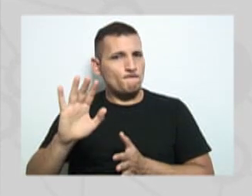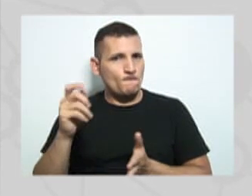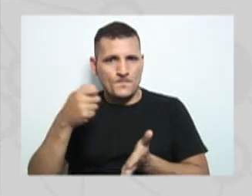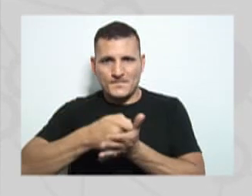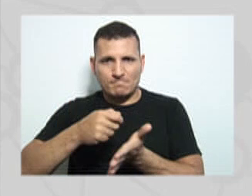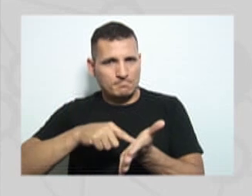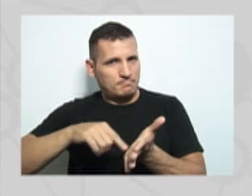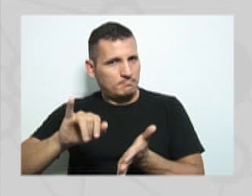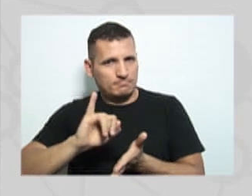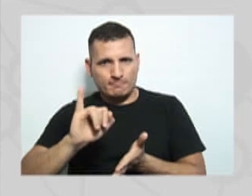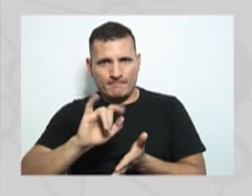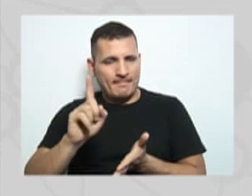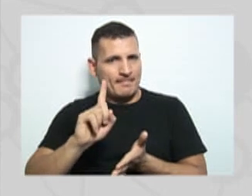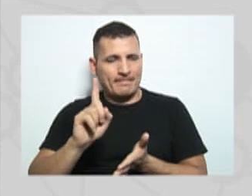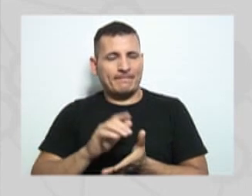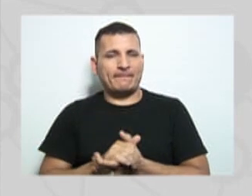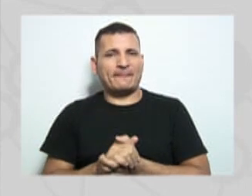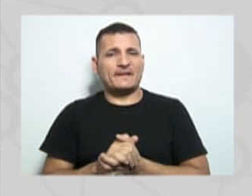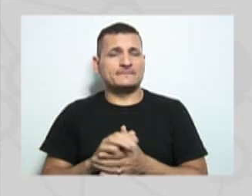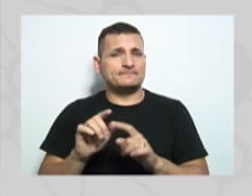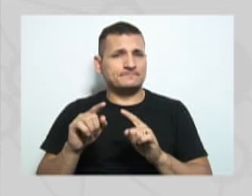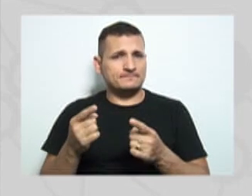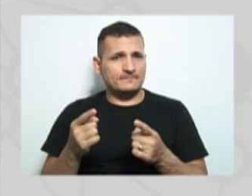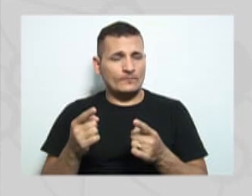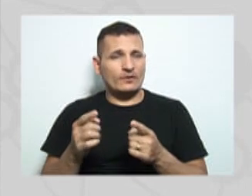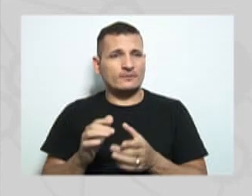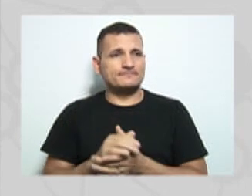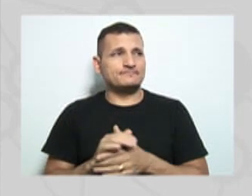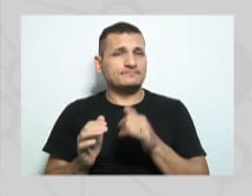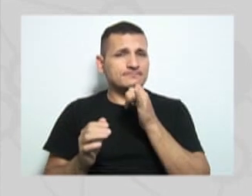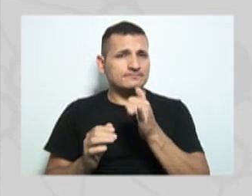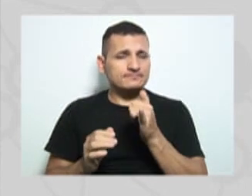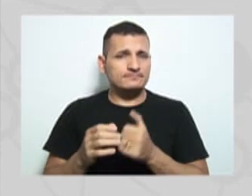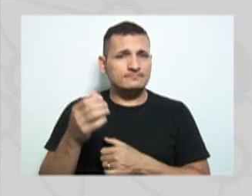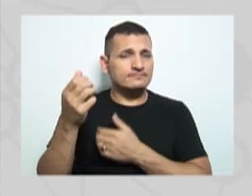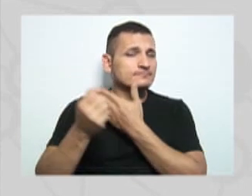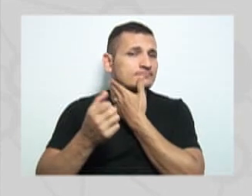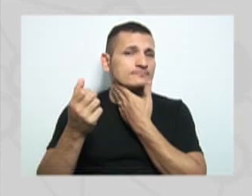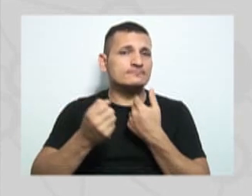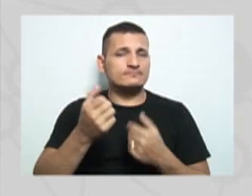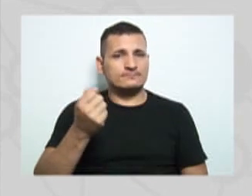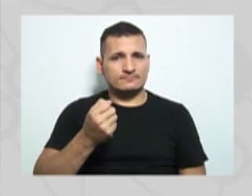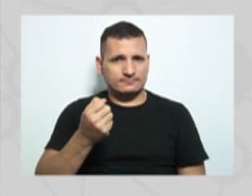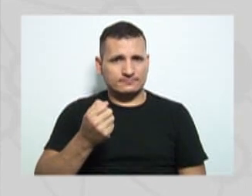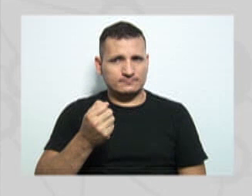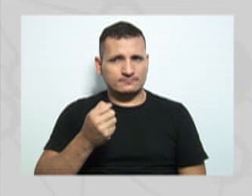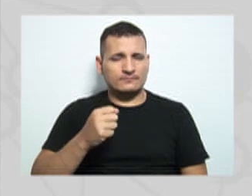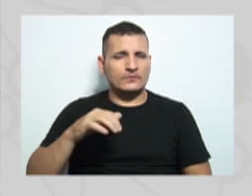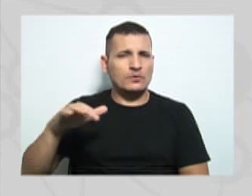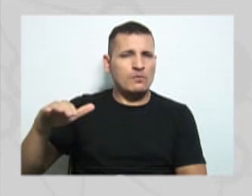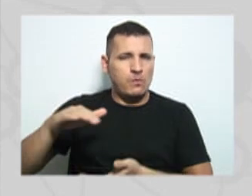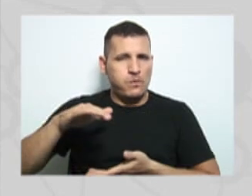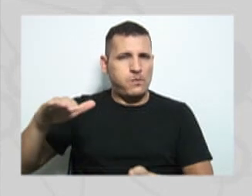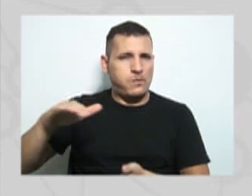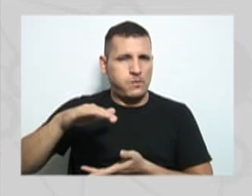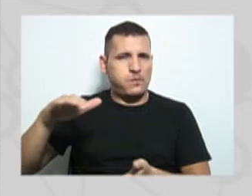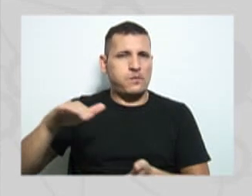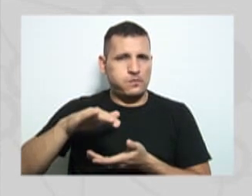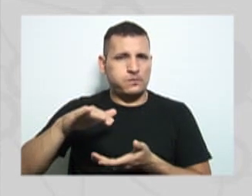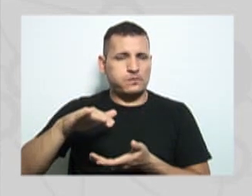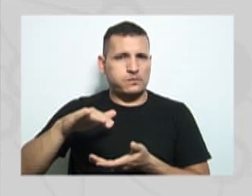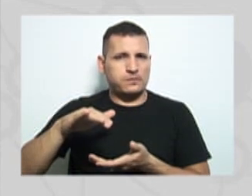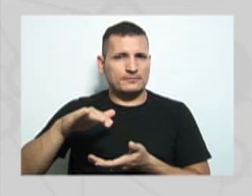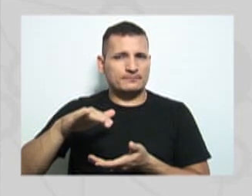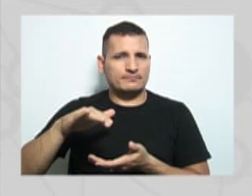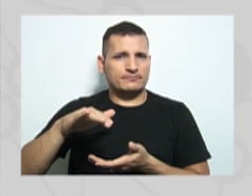imposto de renda. Mas, se a quantidade de leite que eu estou coletando dos cooperados não